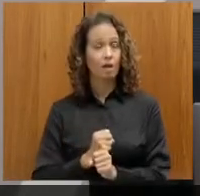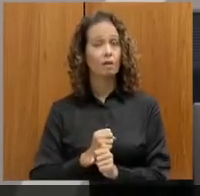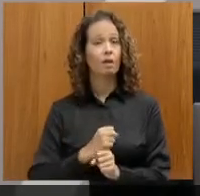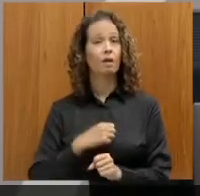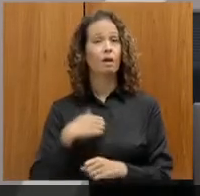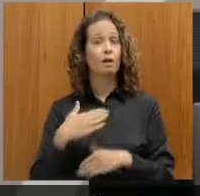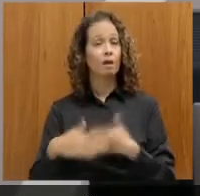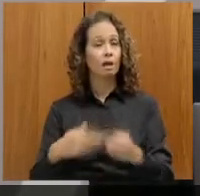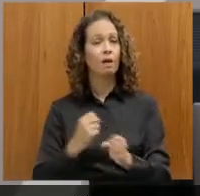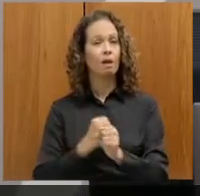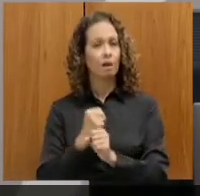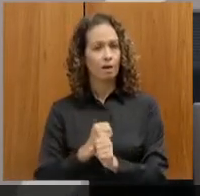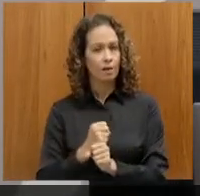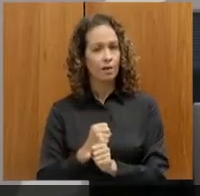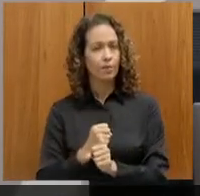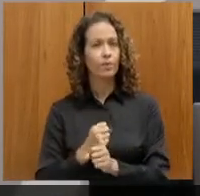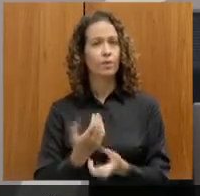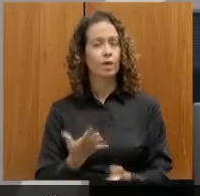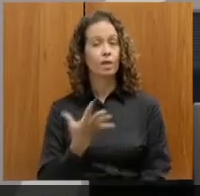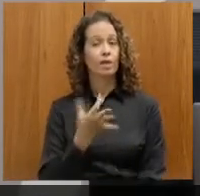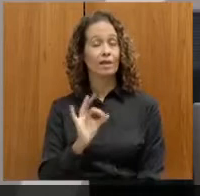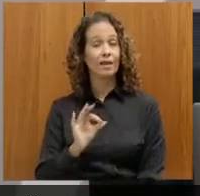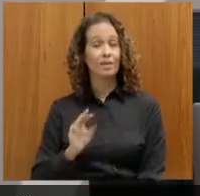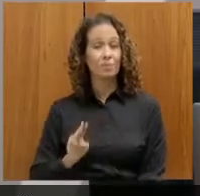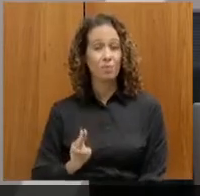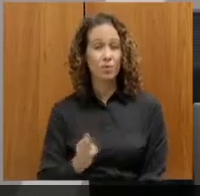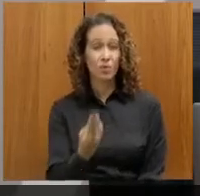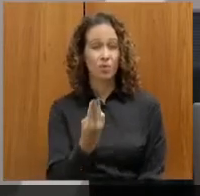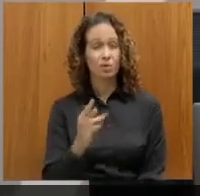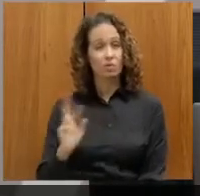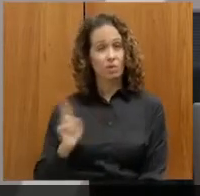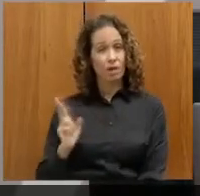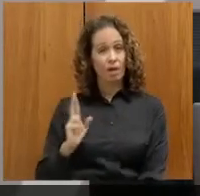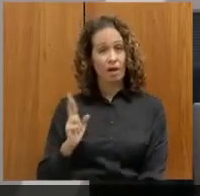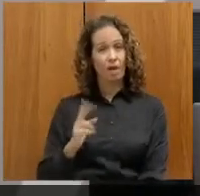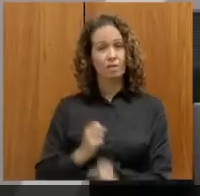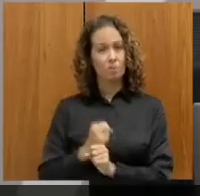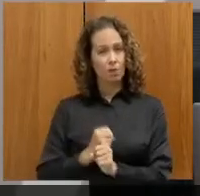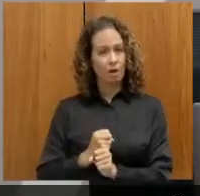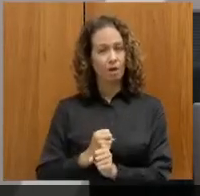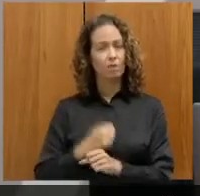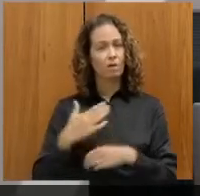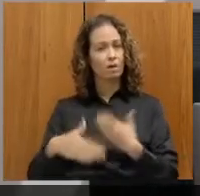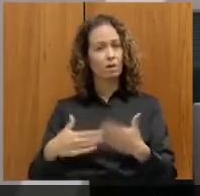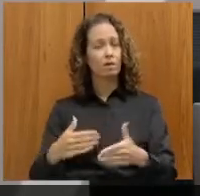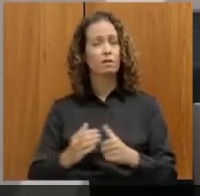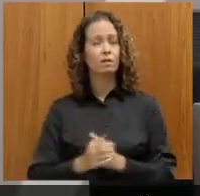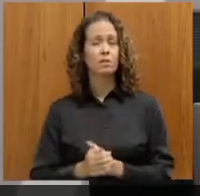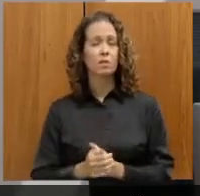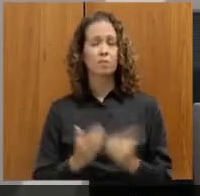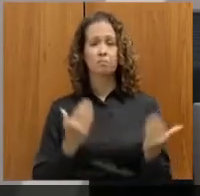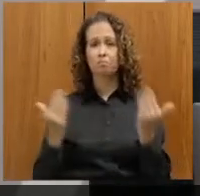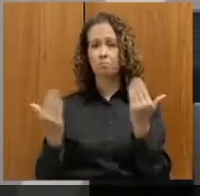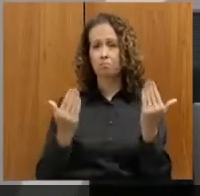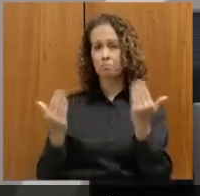há dez bilhões de reais ano e para fazer uma pequena comparação